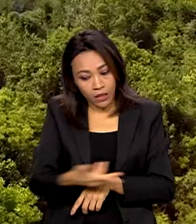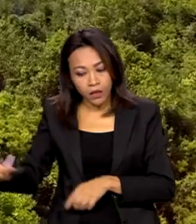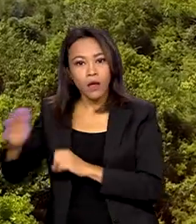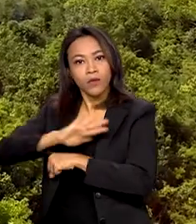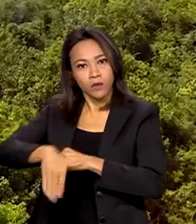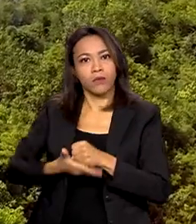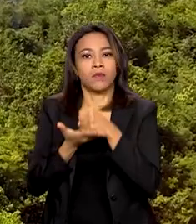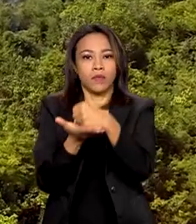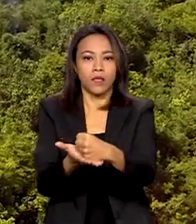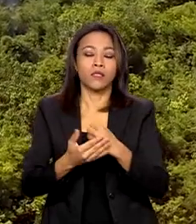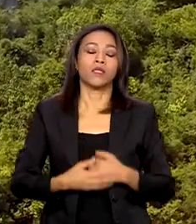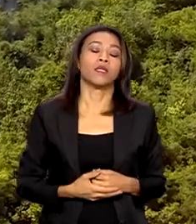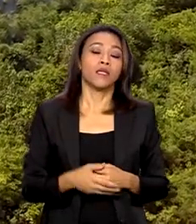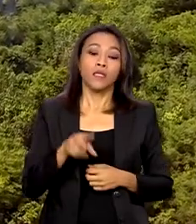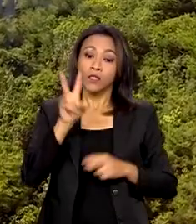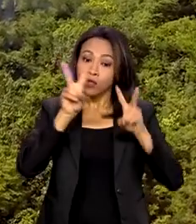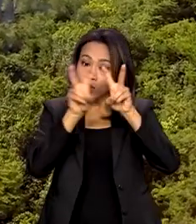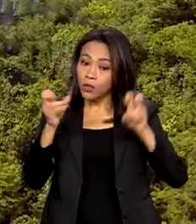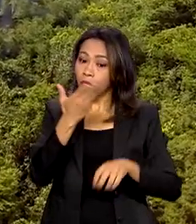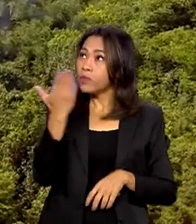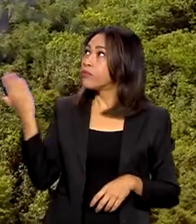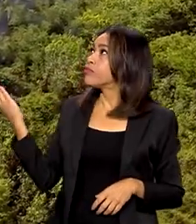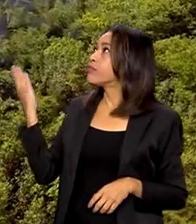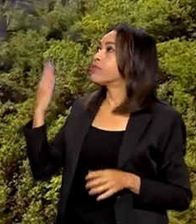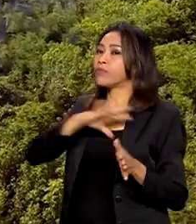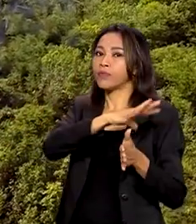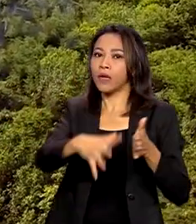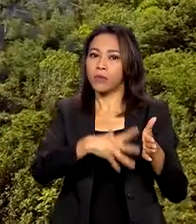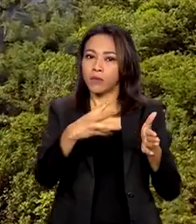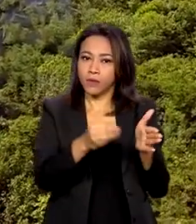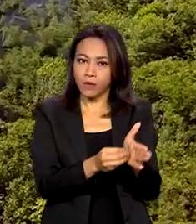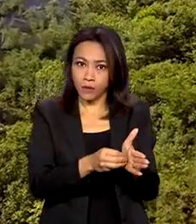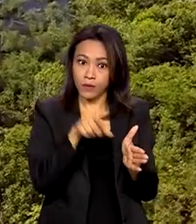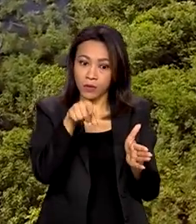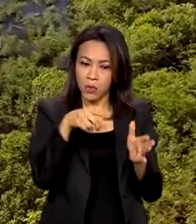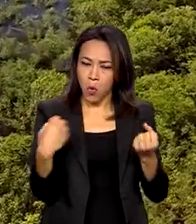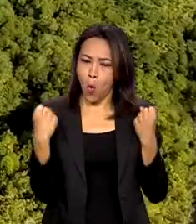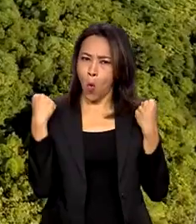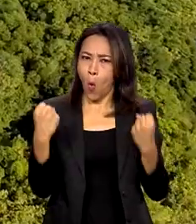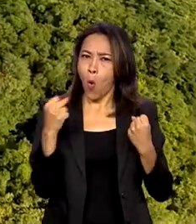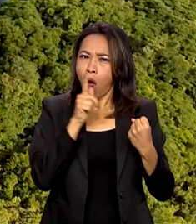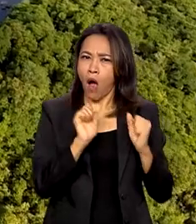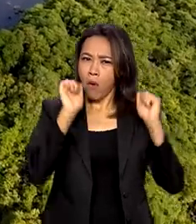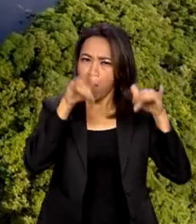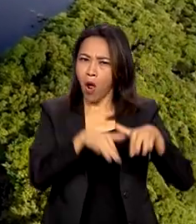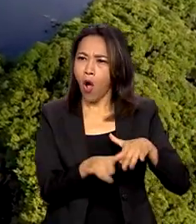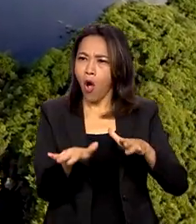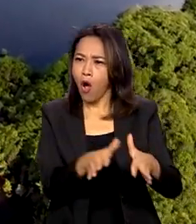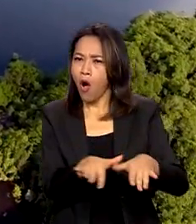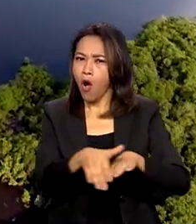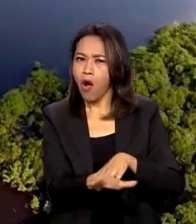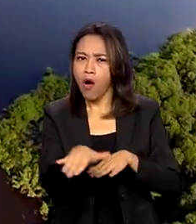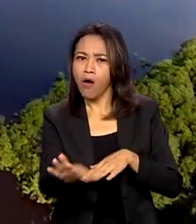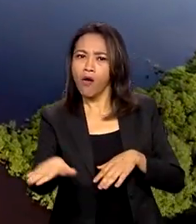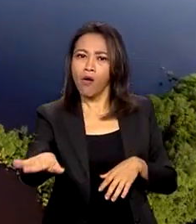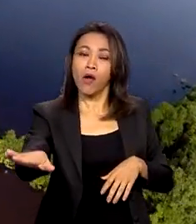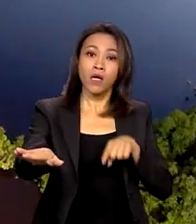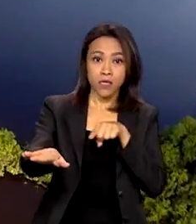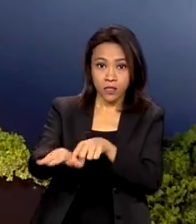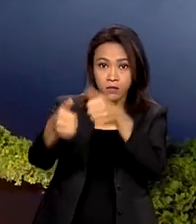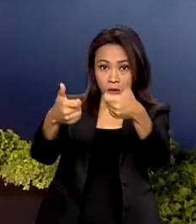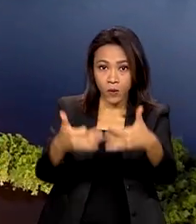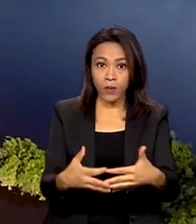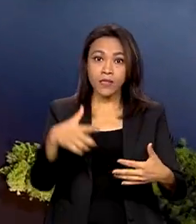Amazônia a ministra destacou o potencial de produção de recursos hídricos da floresta e afirmou que 75%